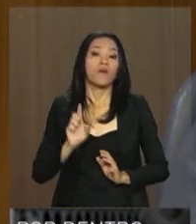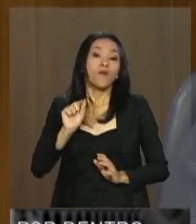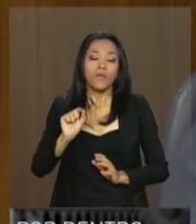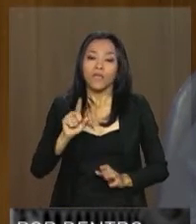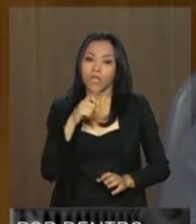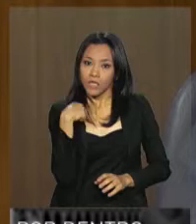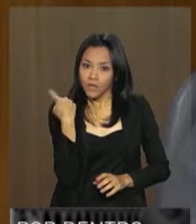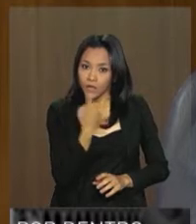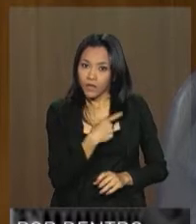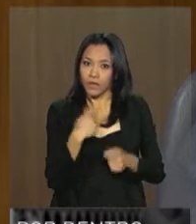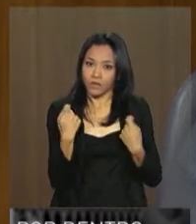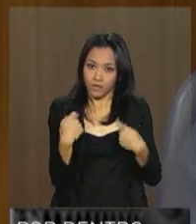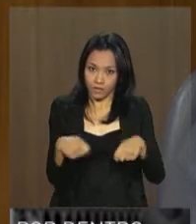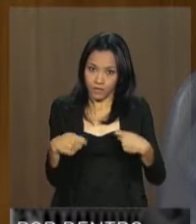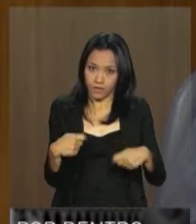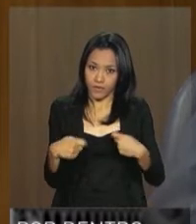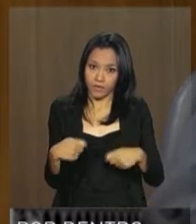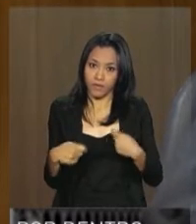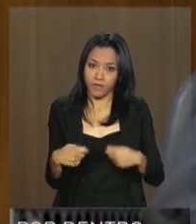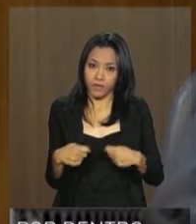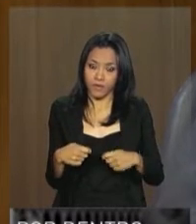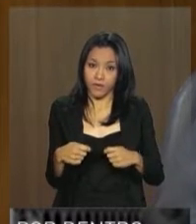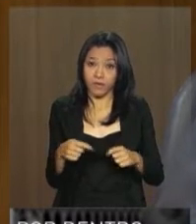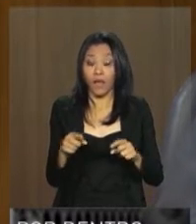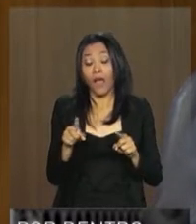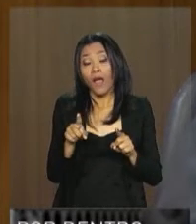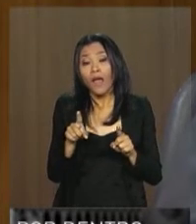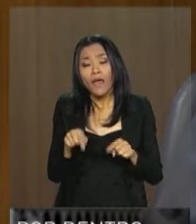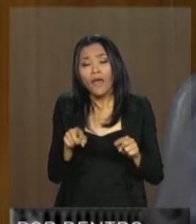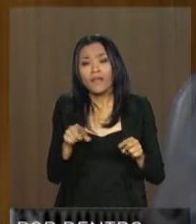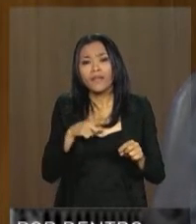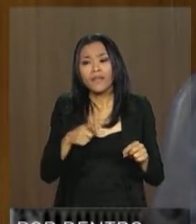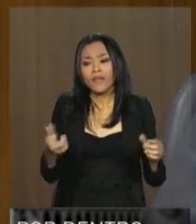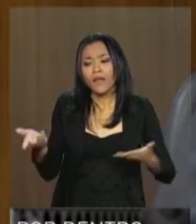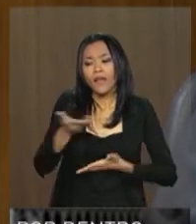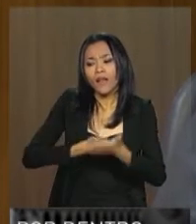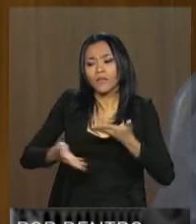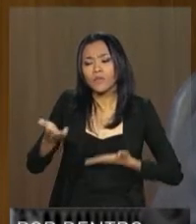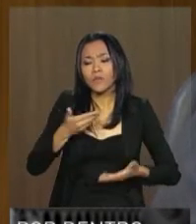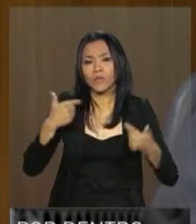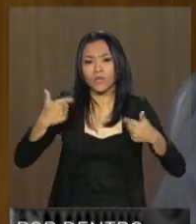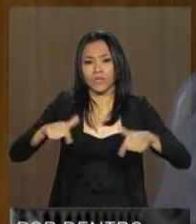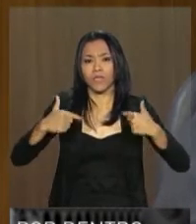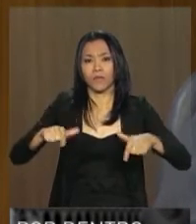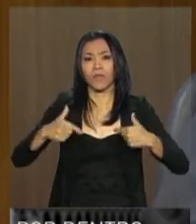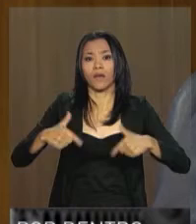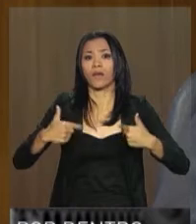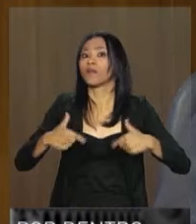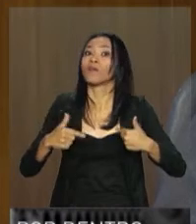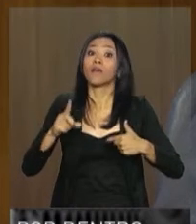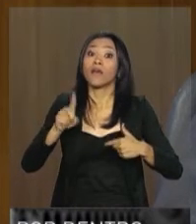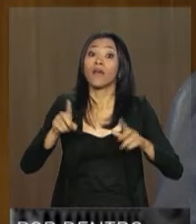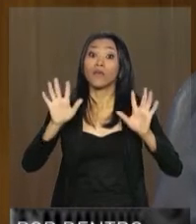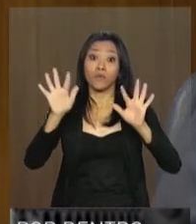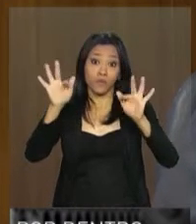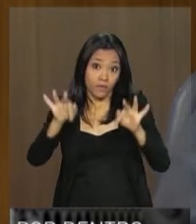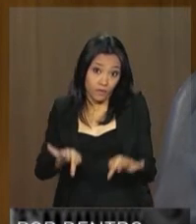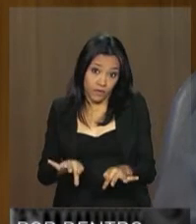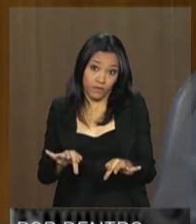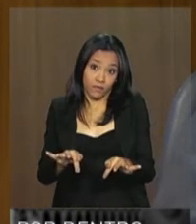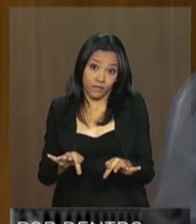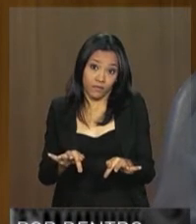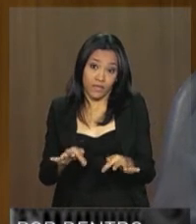é proporcionar a as relações de trabalho é o fim da aventura nas relações de trabalho